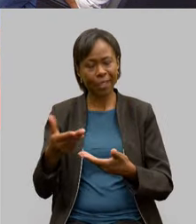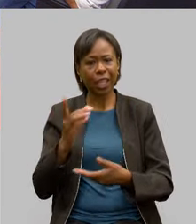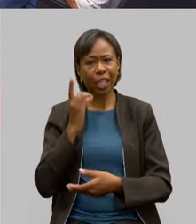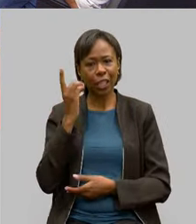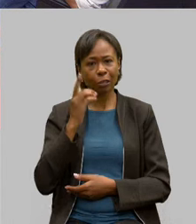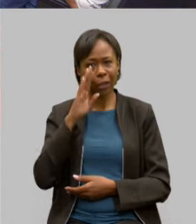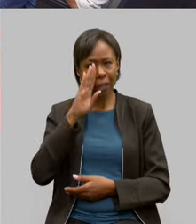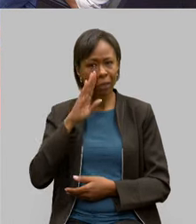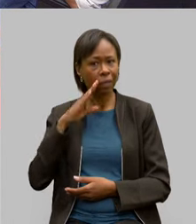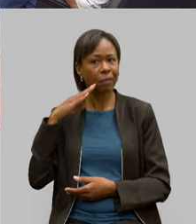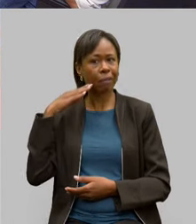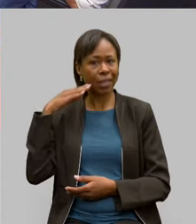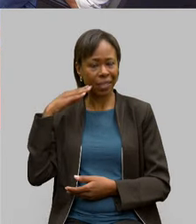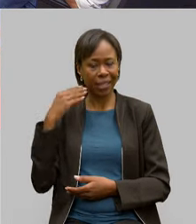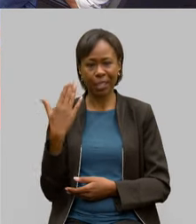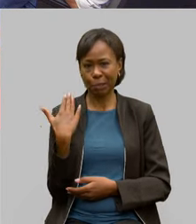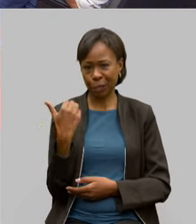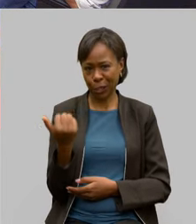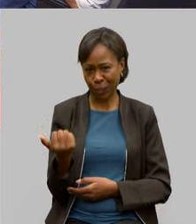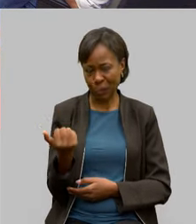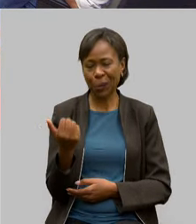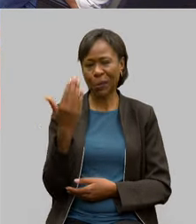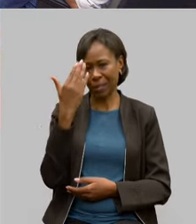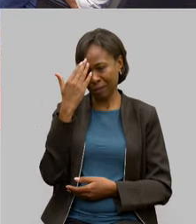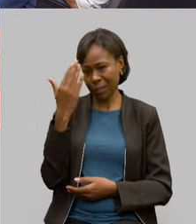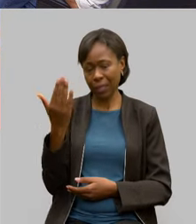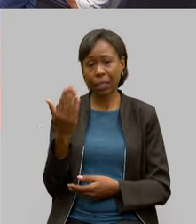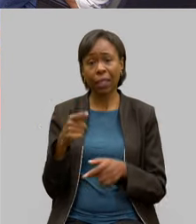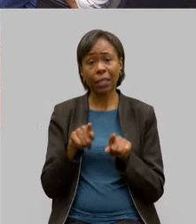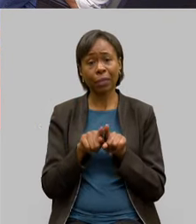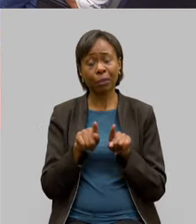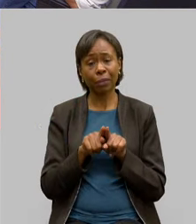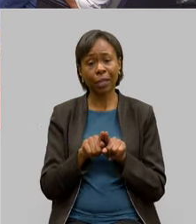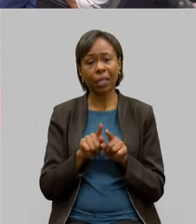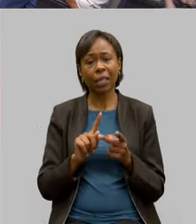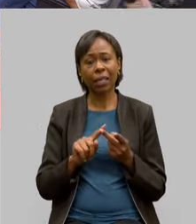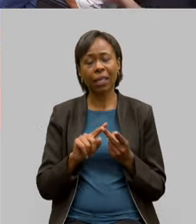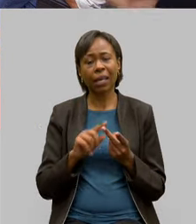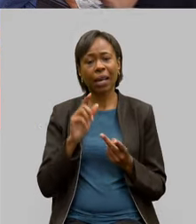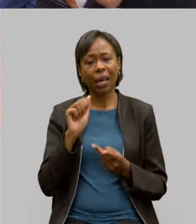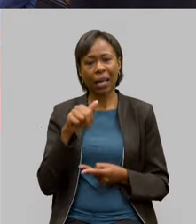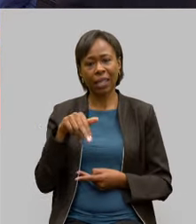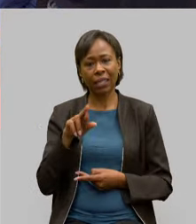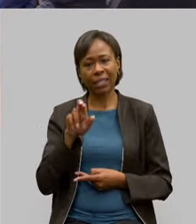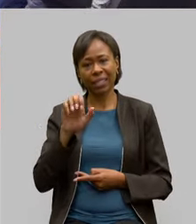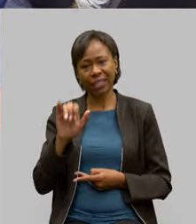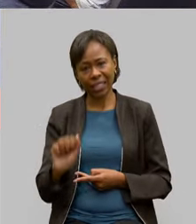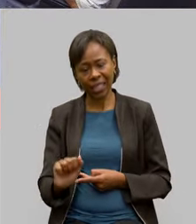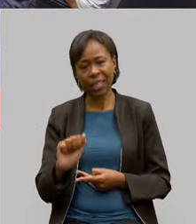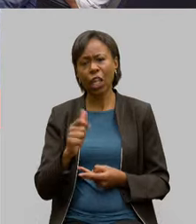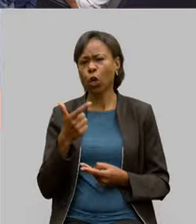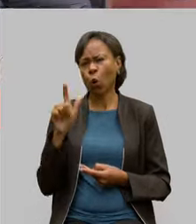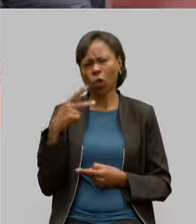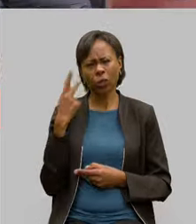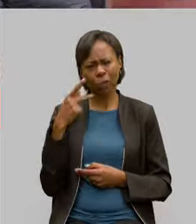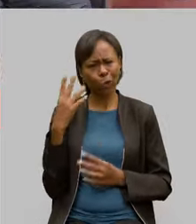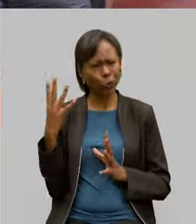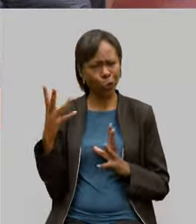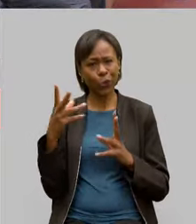Beatriz Serqueira Também faço cor aqui a deputada Andreia de Jesus e a todos os parlamentares